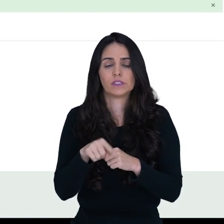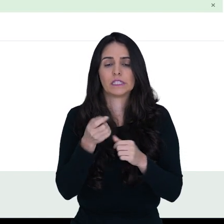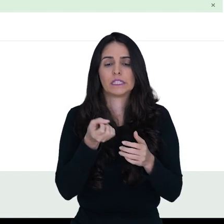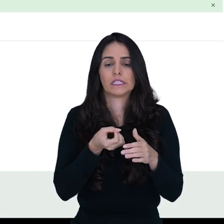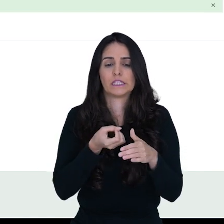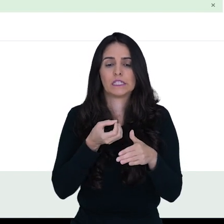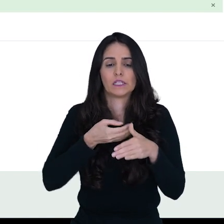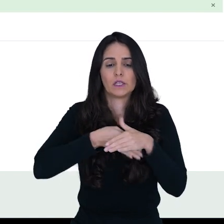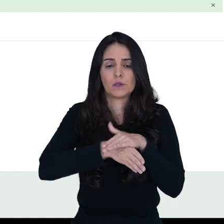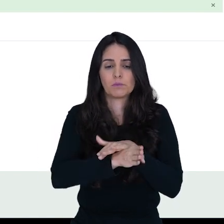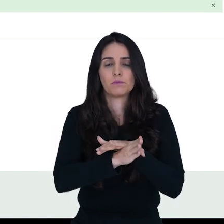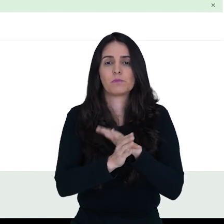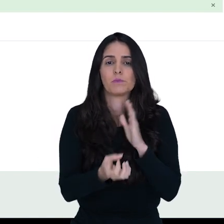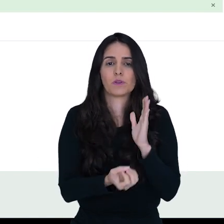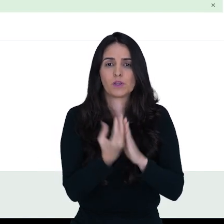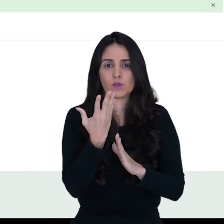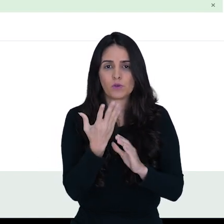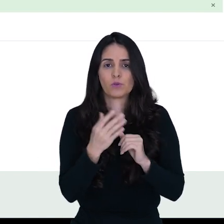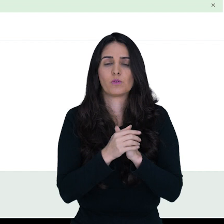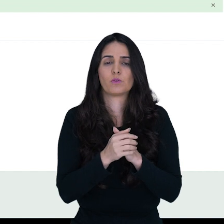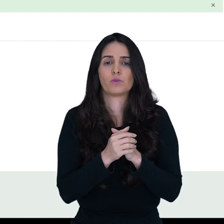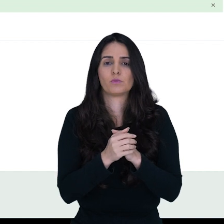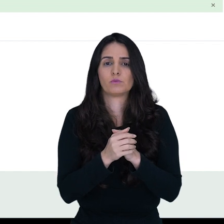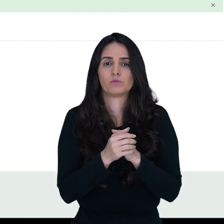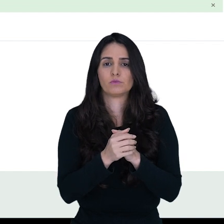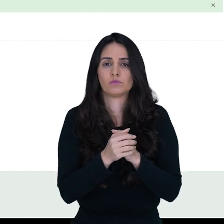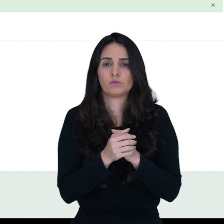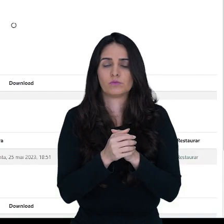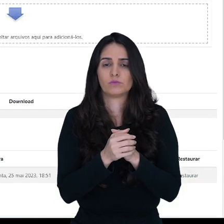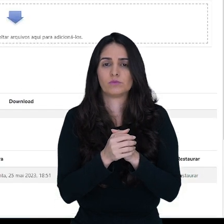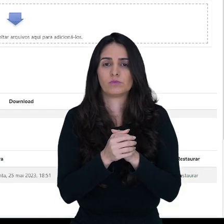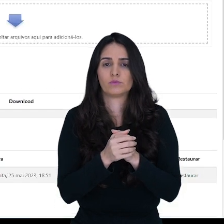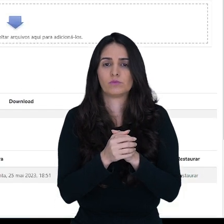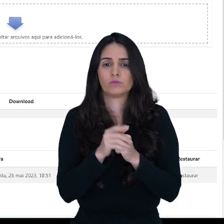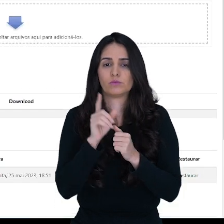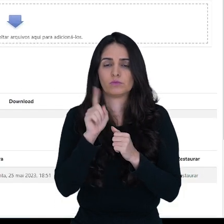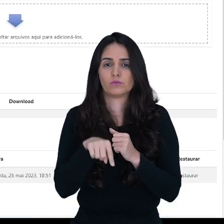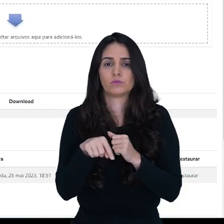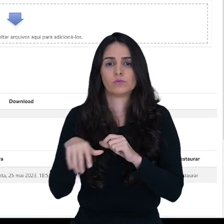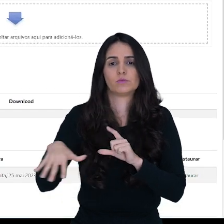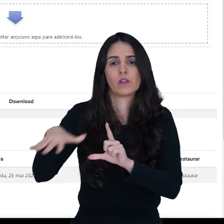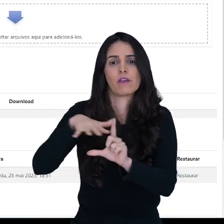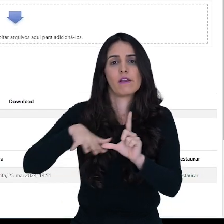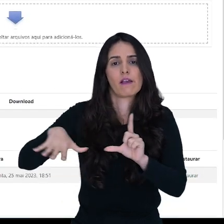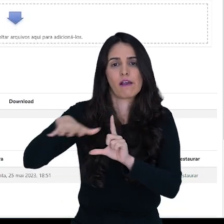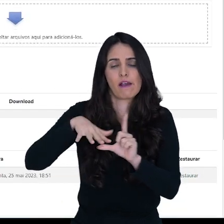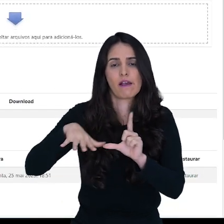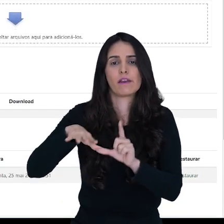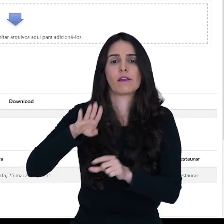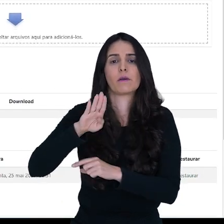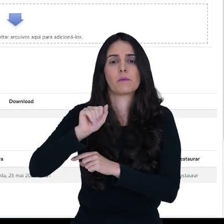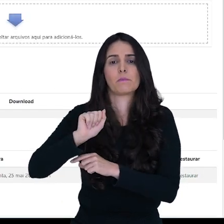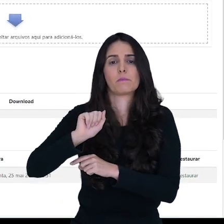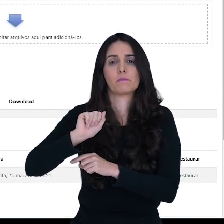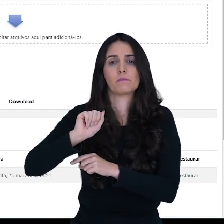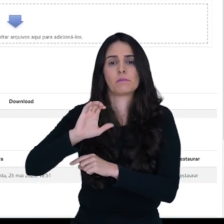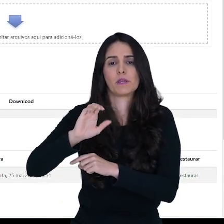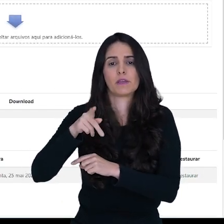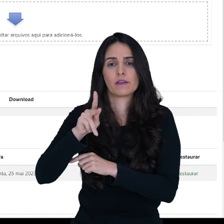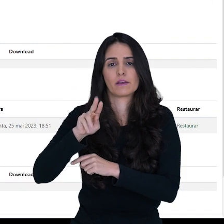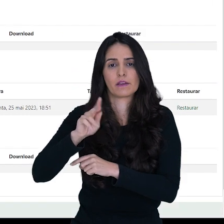ou seja o arquivo de backup foi criado e você é